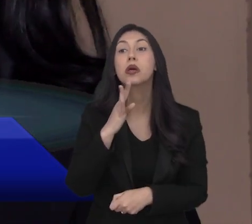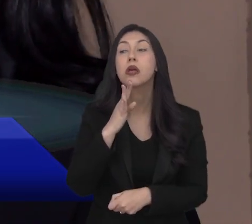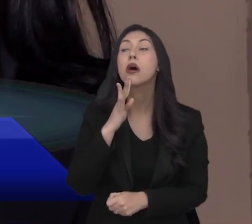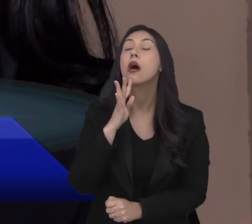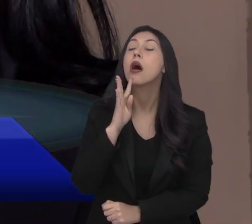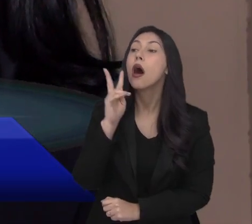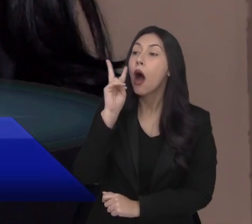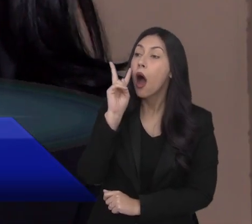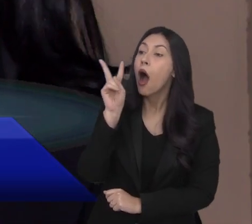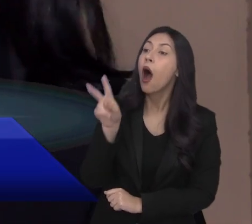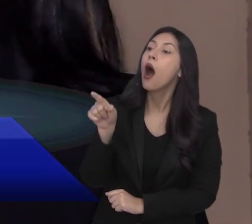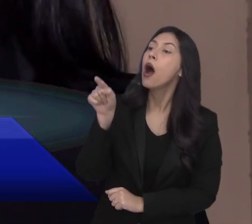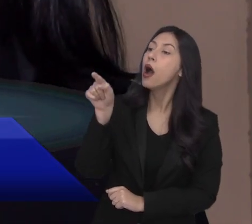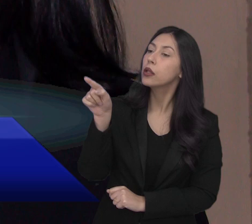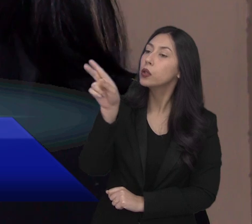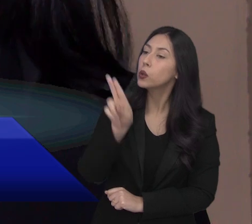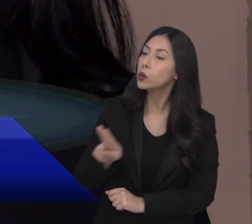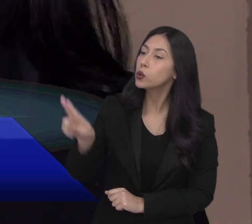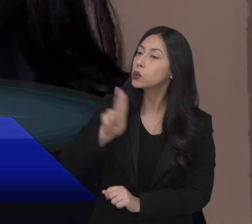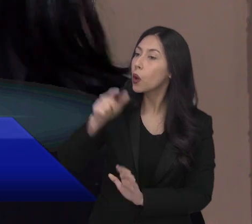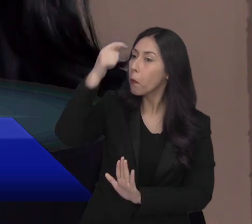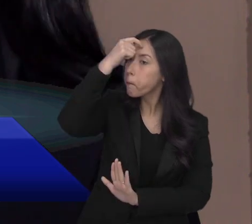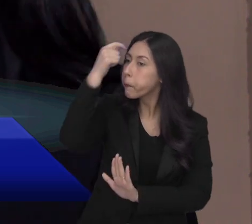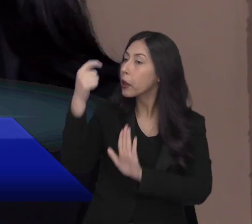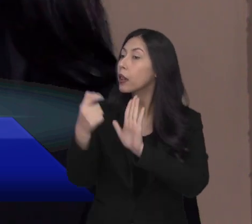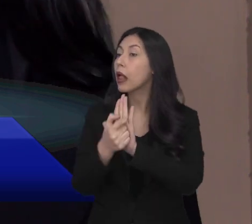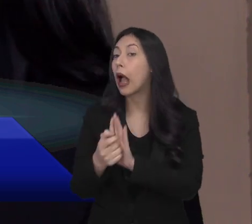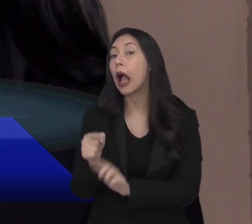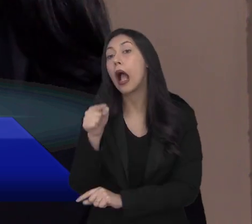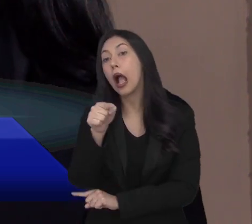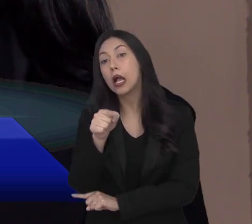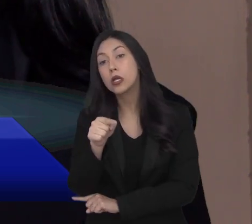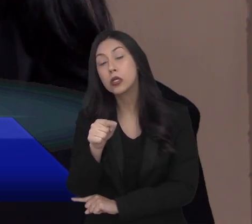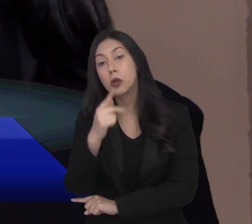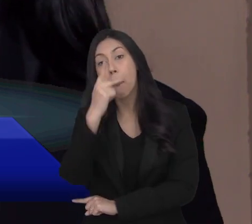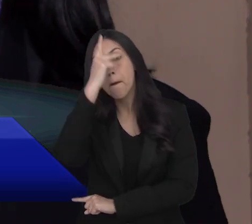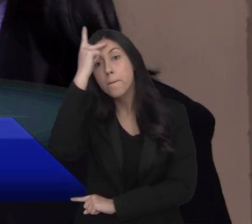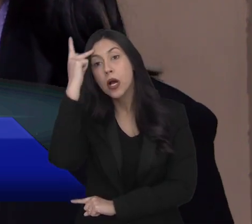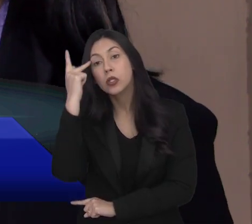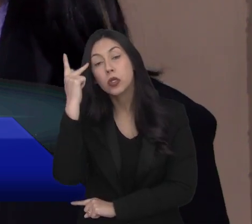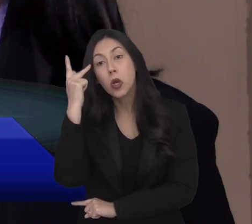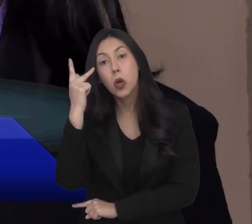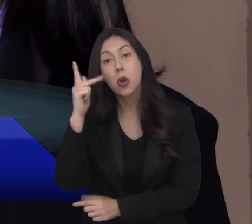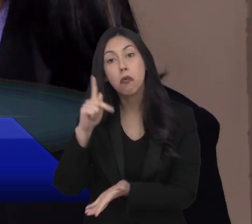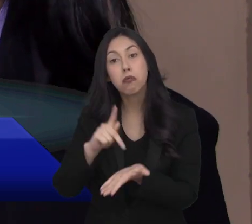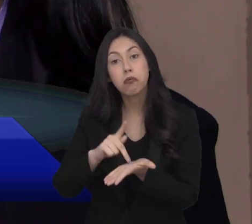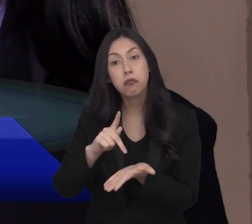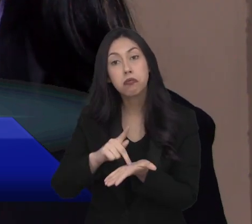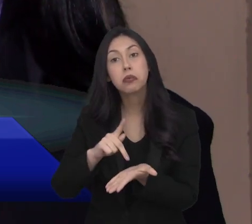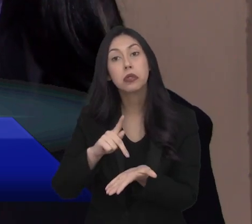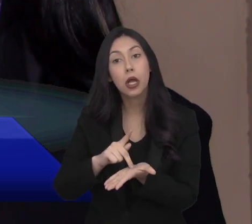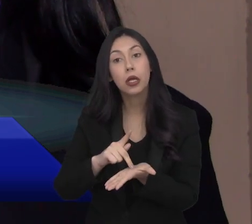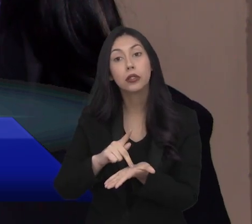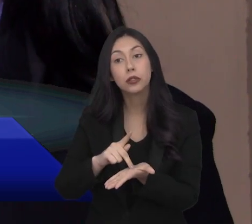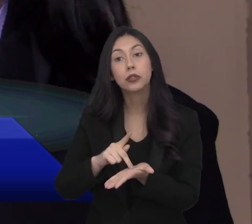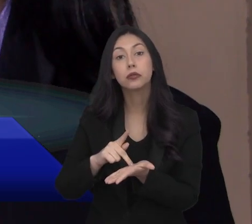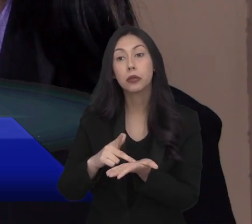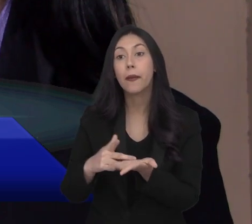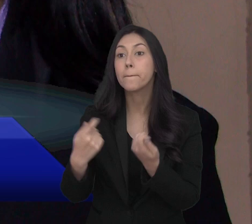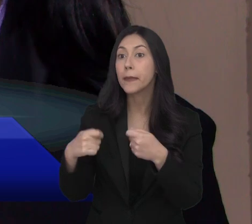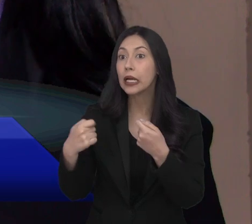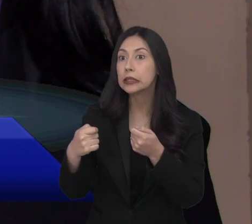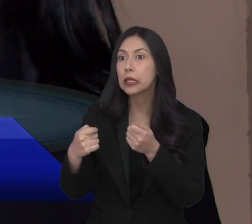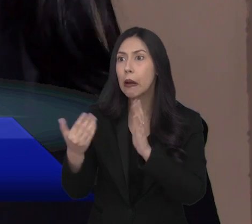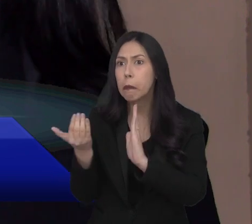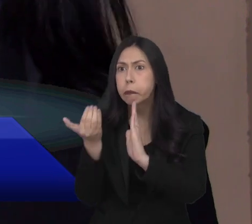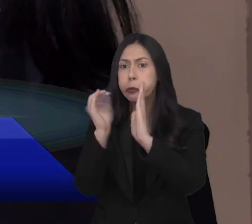aquilo foi produzido por uma inteligência artificial ou por uma pessoa. Então, essa identificação, ela tem que